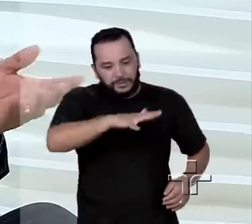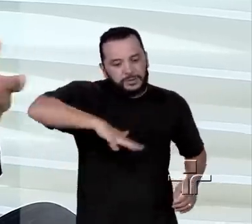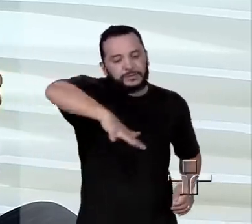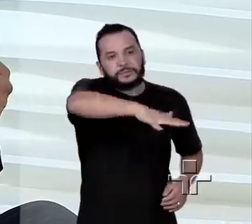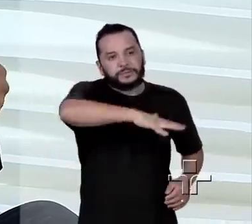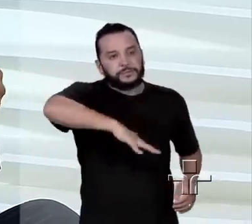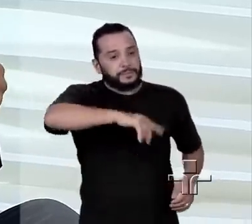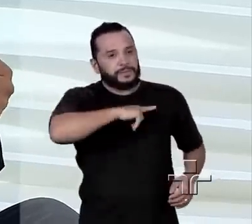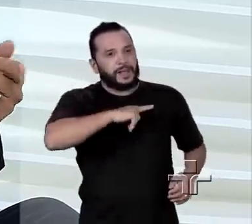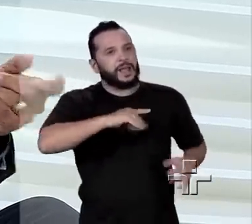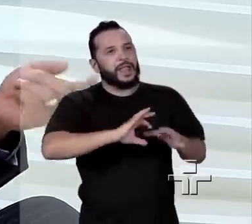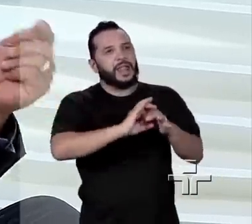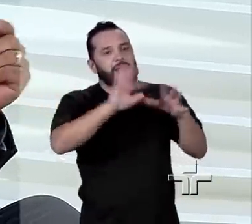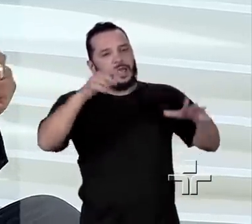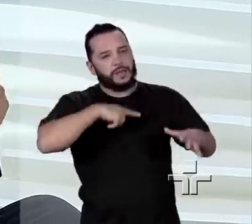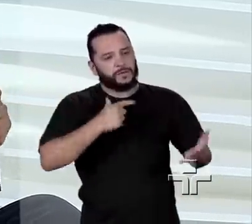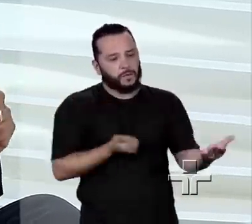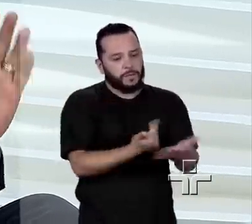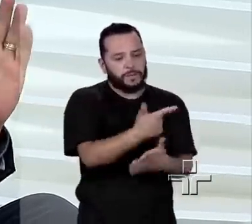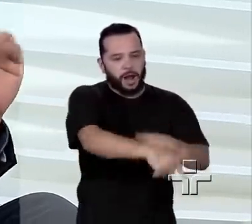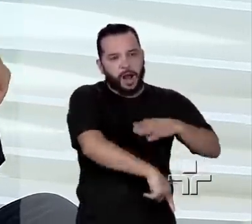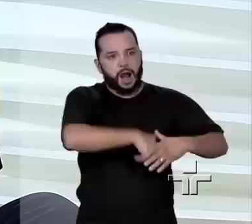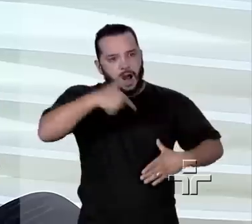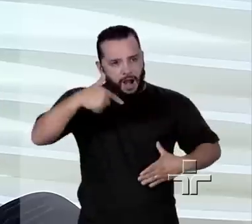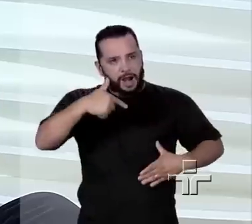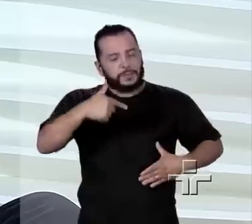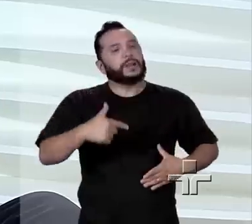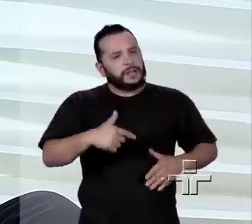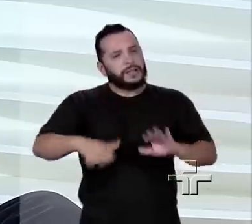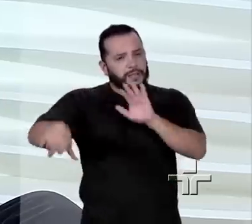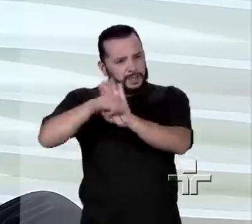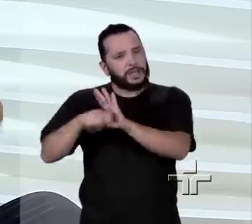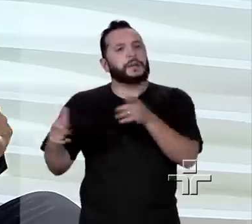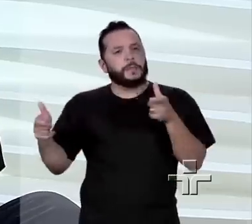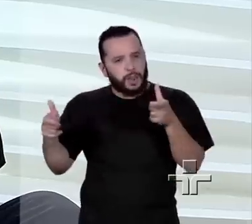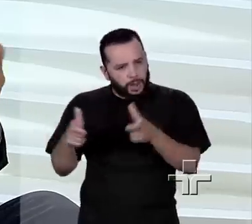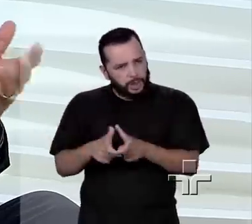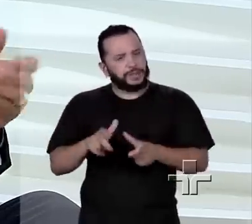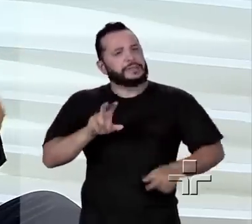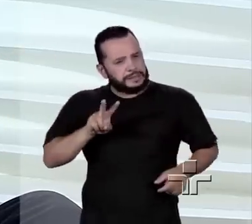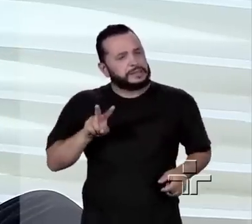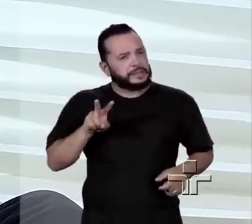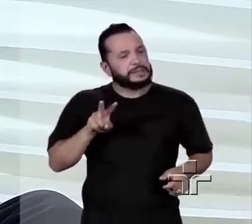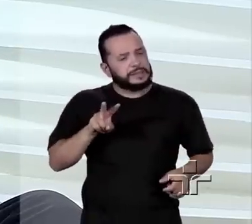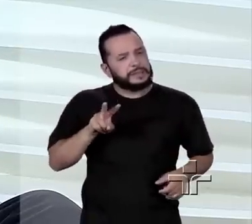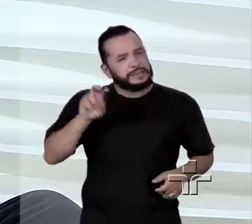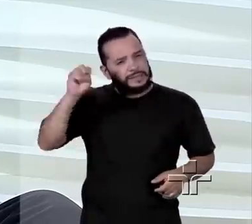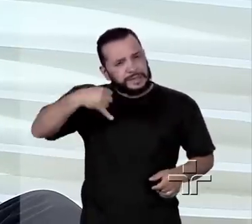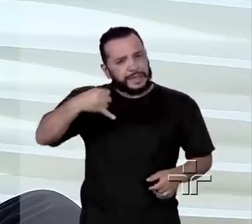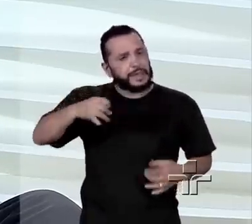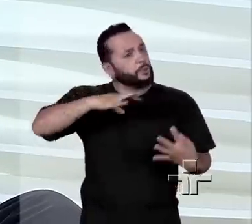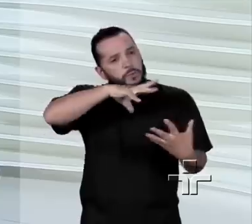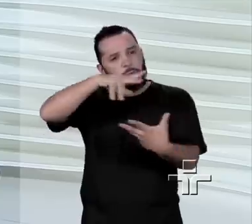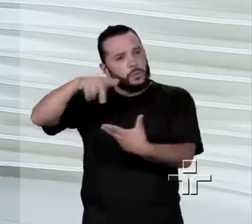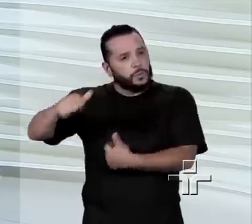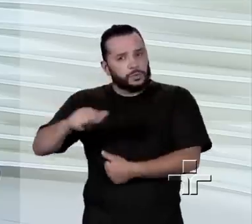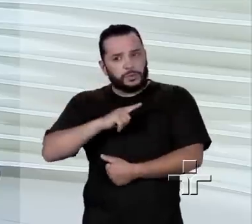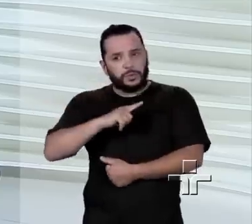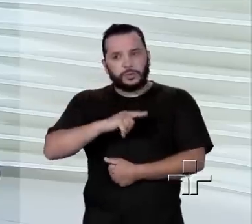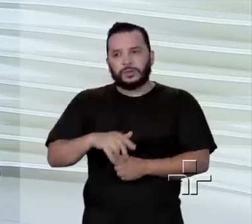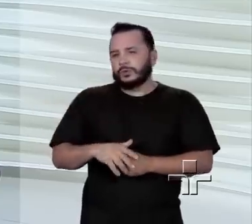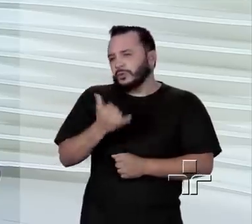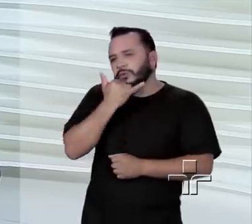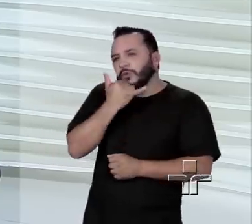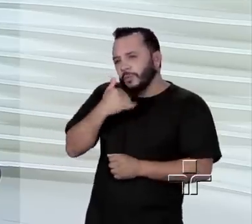o acesso responsável às armas, os índices de criminalidade são os mais baixos. E isso é no mundo todo. Não são o que mostra pesquisas.